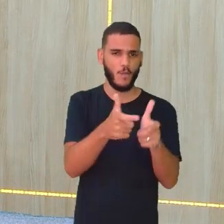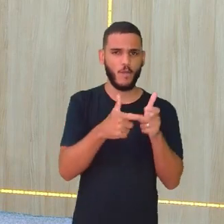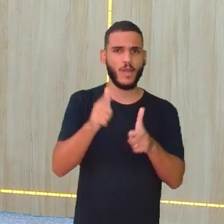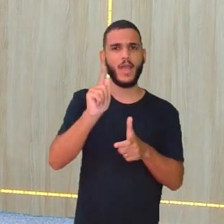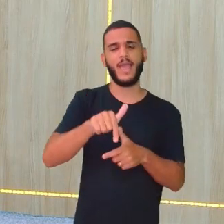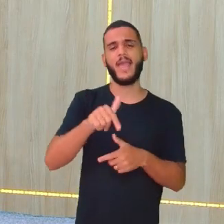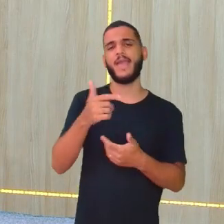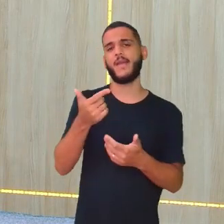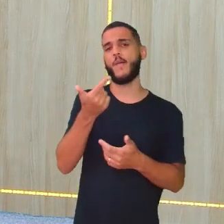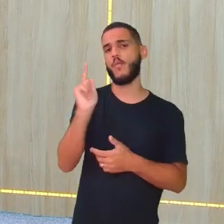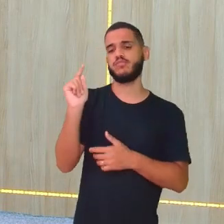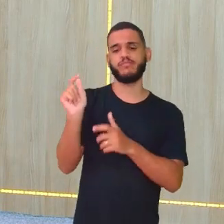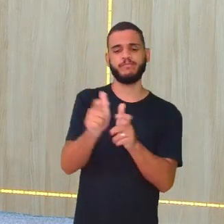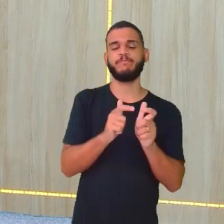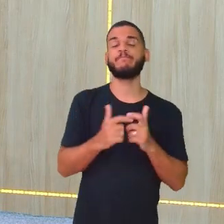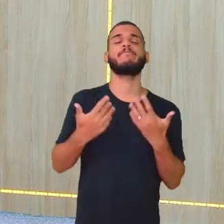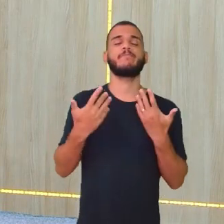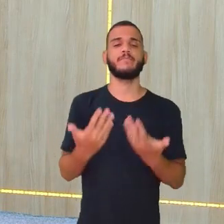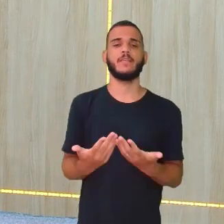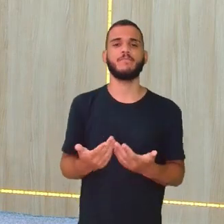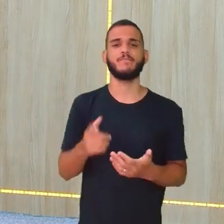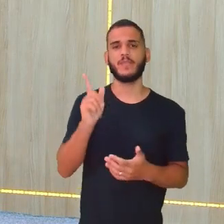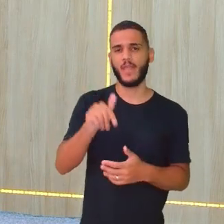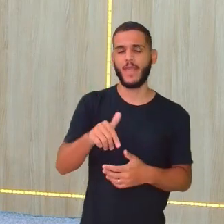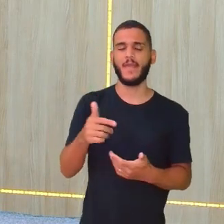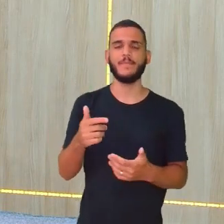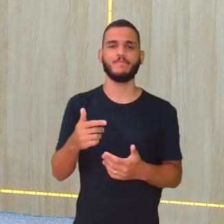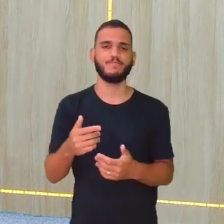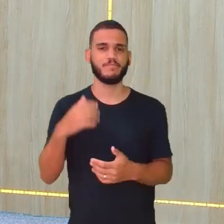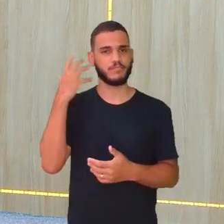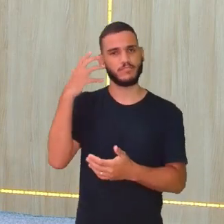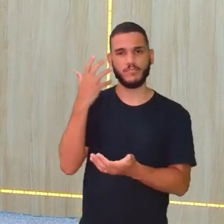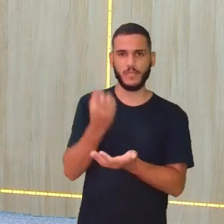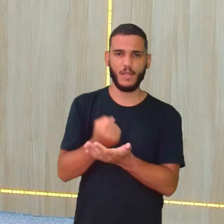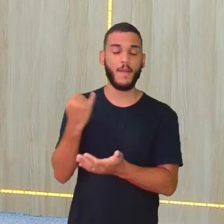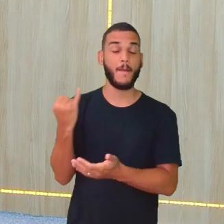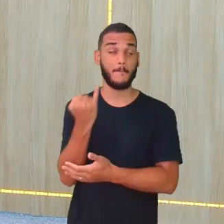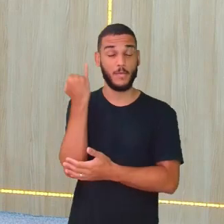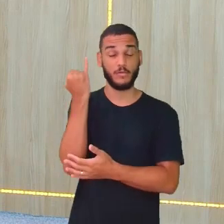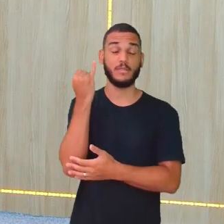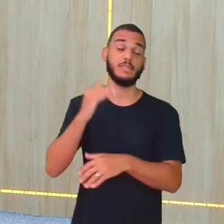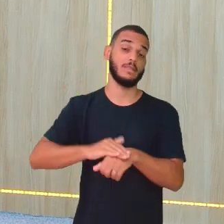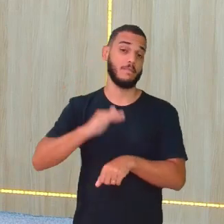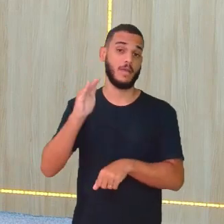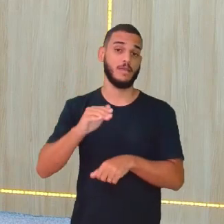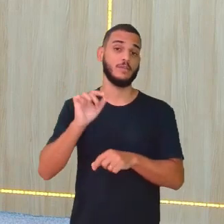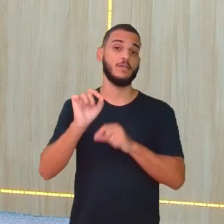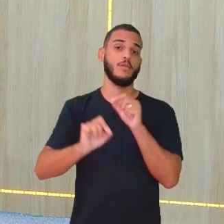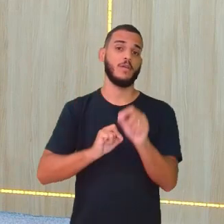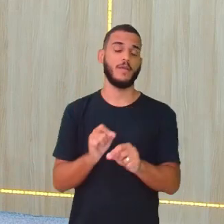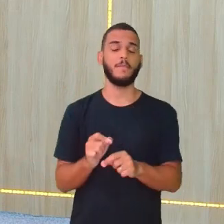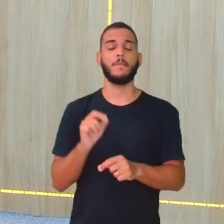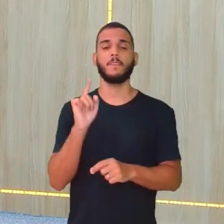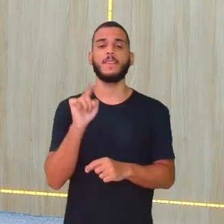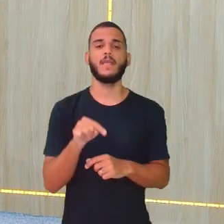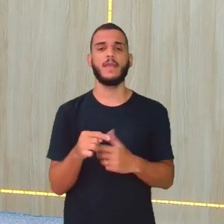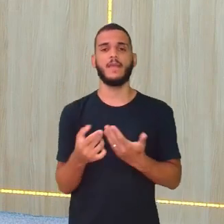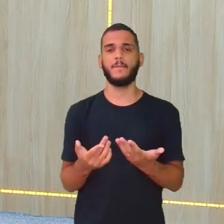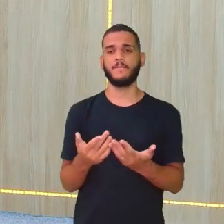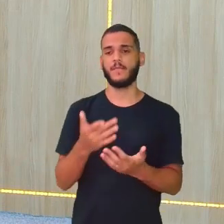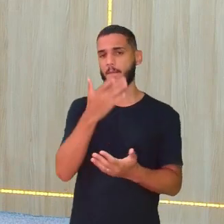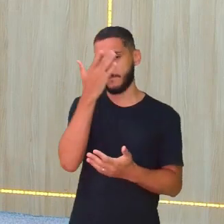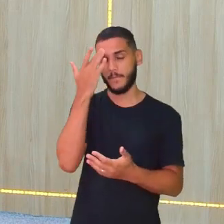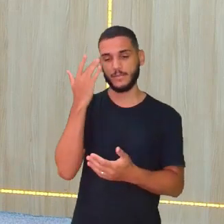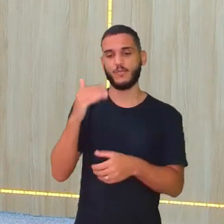um outro peso, né? Isso. Eu acho que, assim, um episódio mais importante, é difícil medir também a importância, mas eu acho que no sentido de que mais